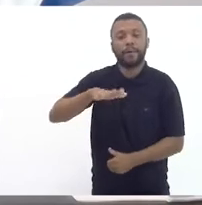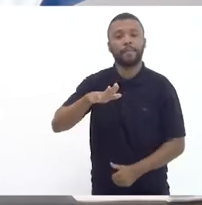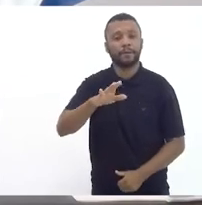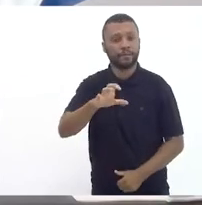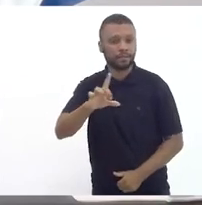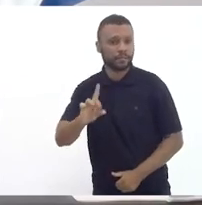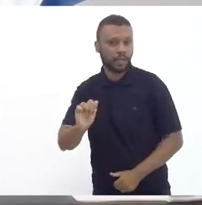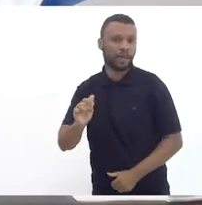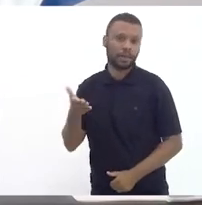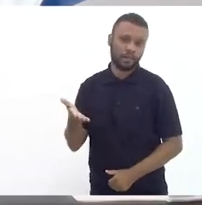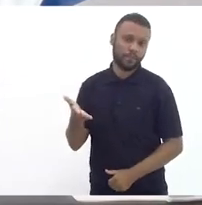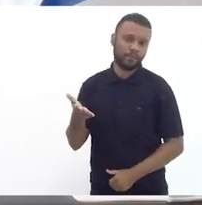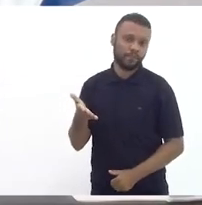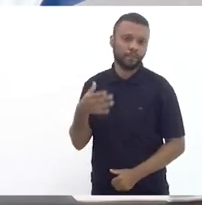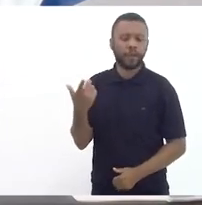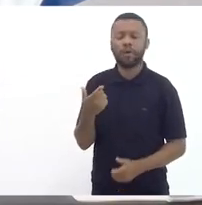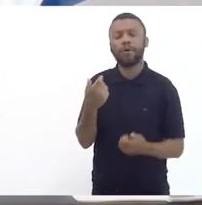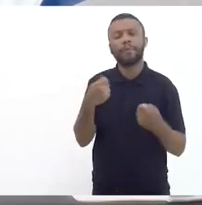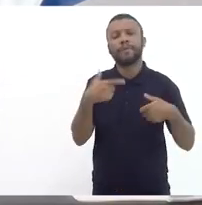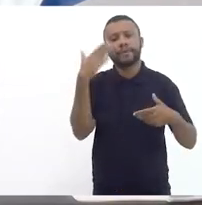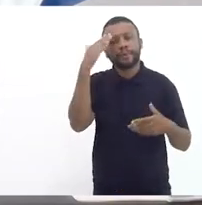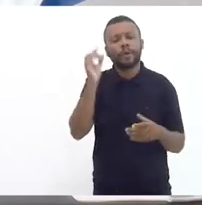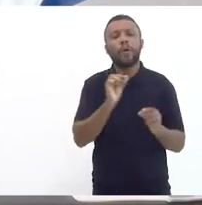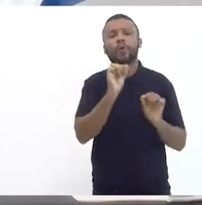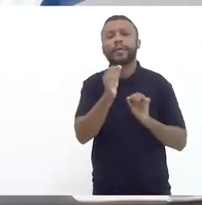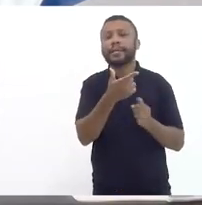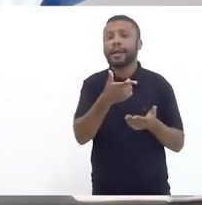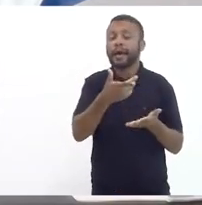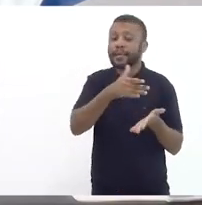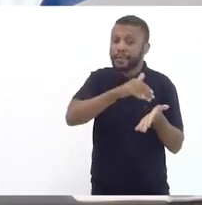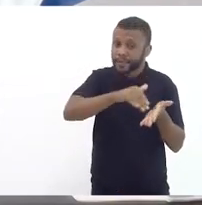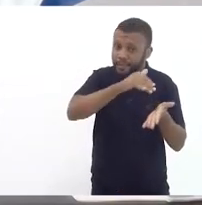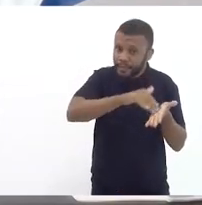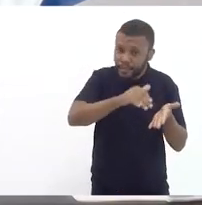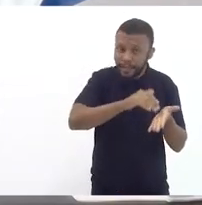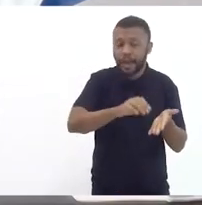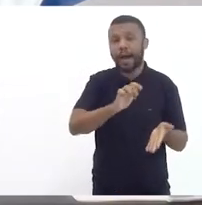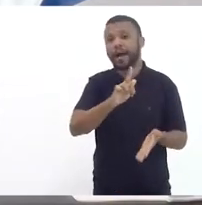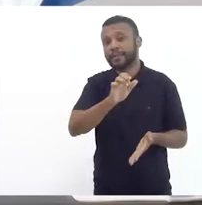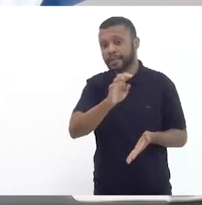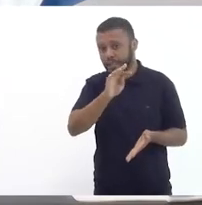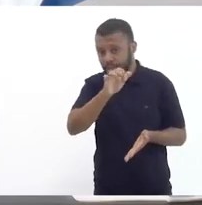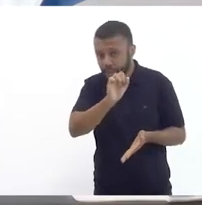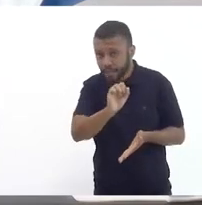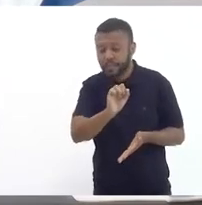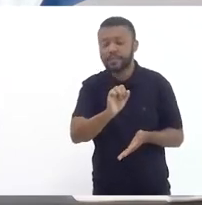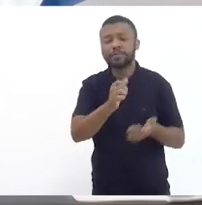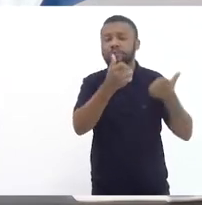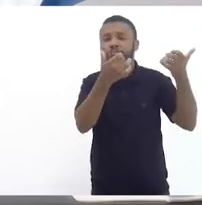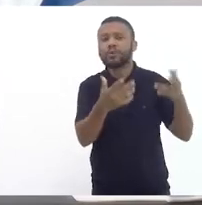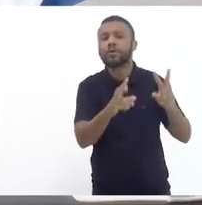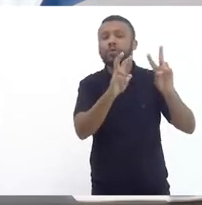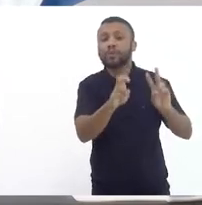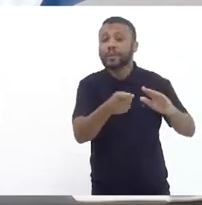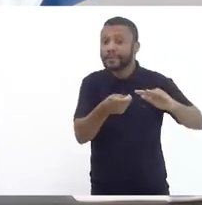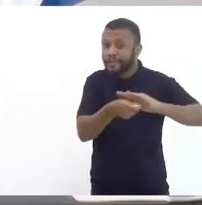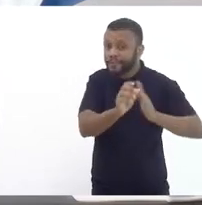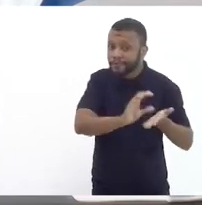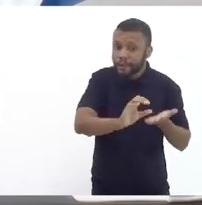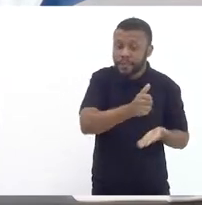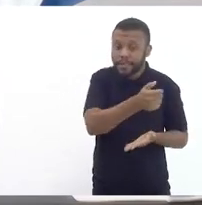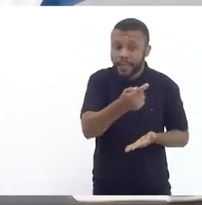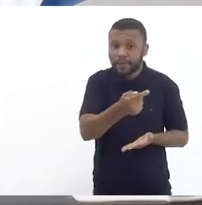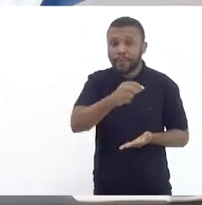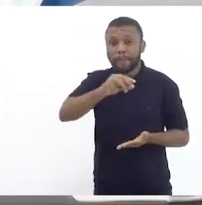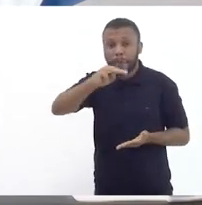Cetrans fez, vem fazendo ou pretende fazer para que, desses 17 bilhões do Pacto RJ, haja investimentos na modernização,